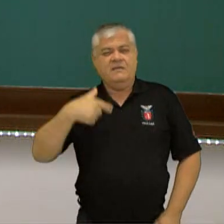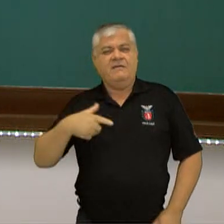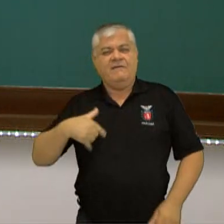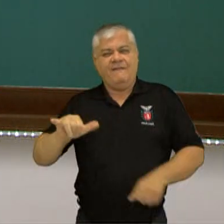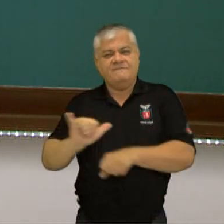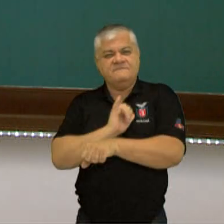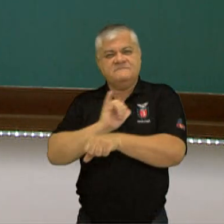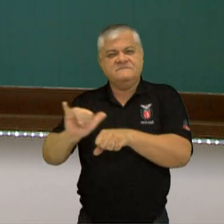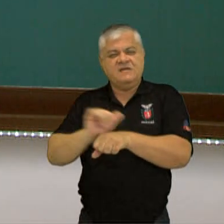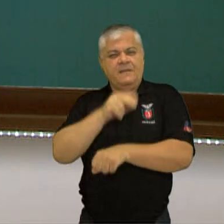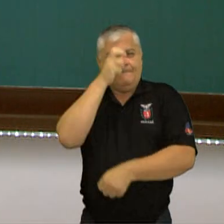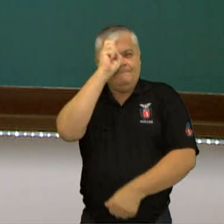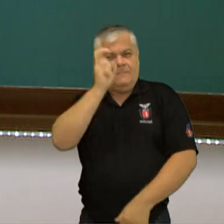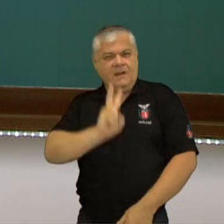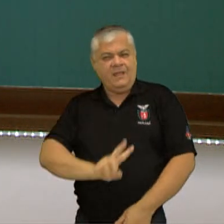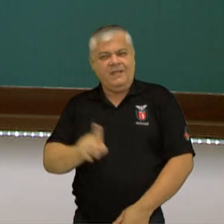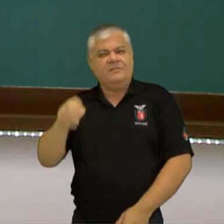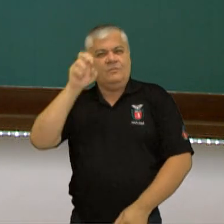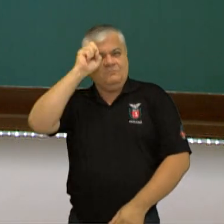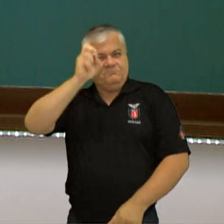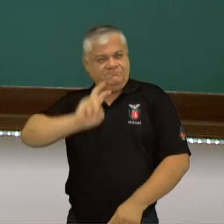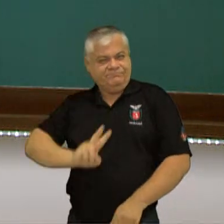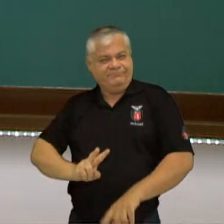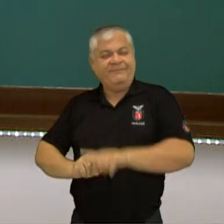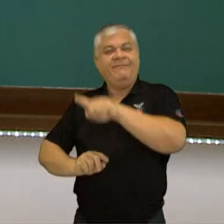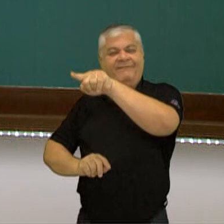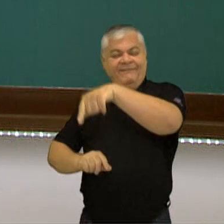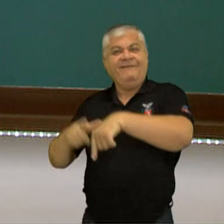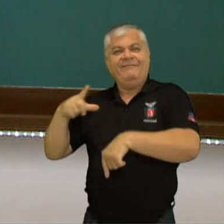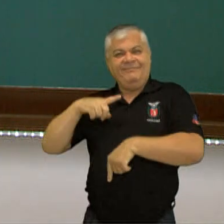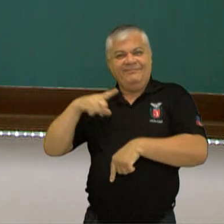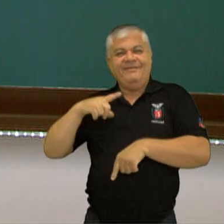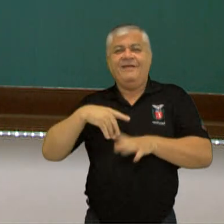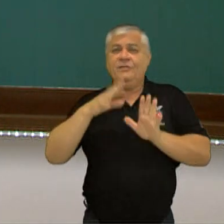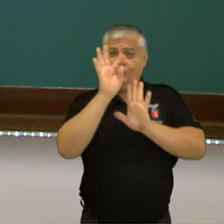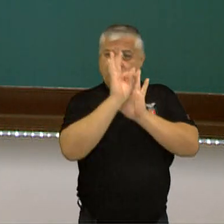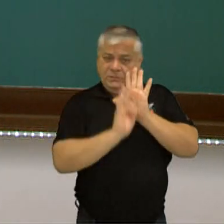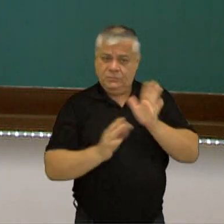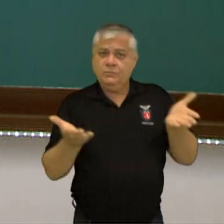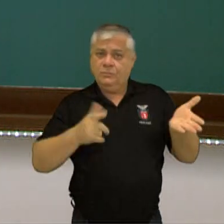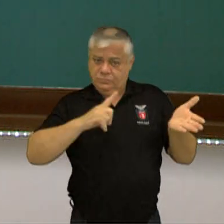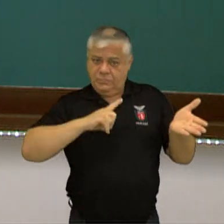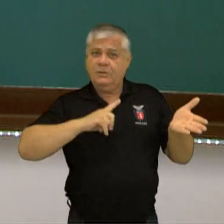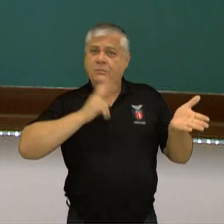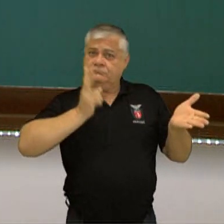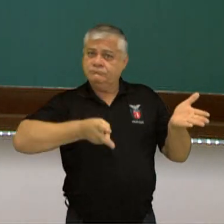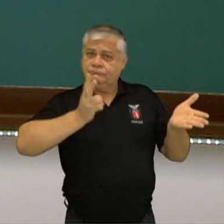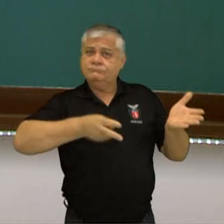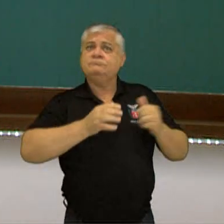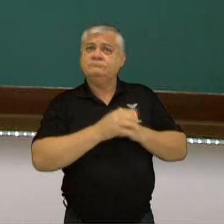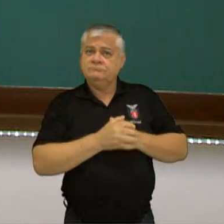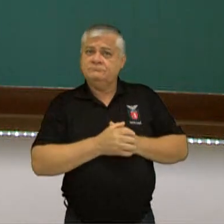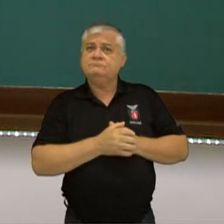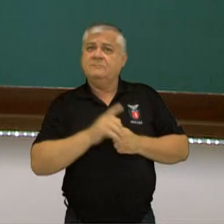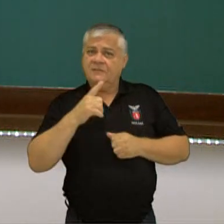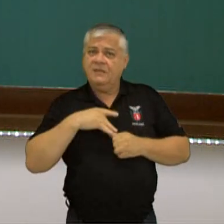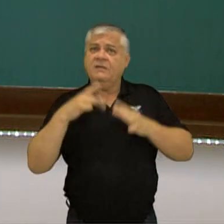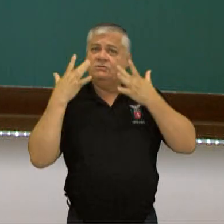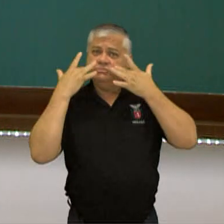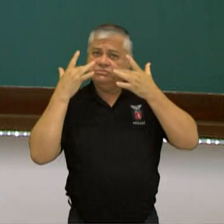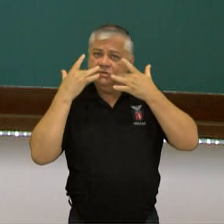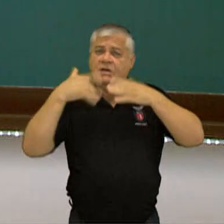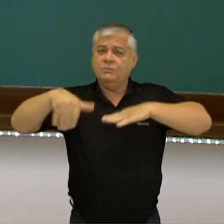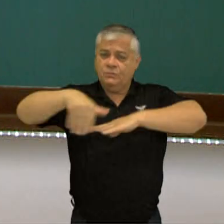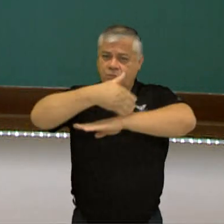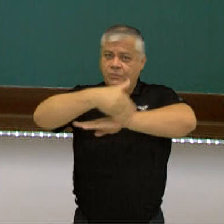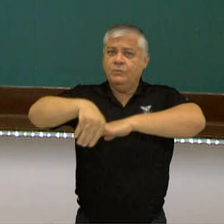Essa concepção da comédia dell'arte, ela está nos textos atuais, se você for ver, né? É de muito teatro até teatro de